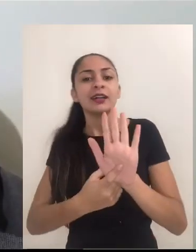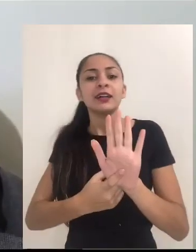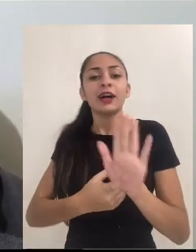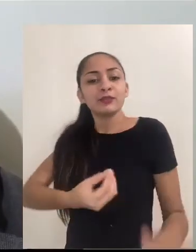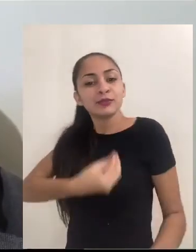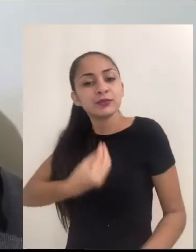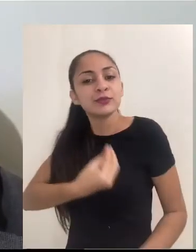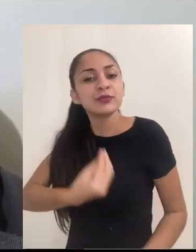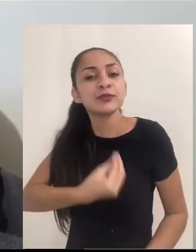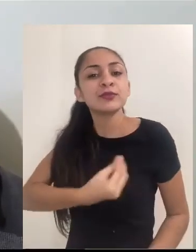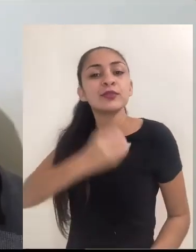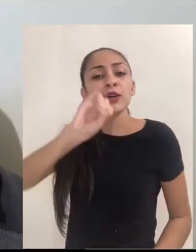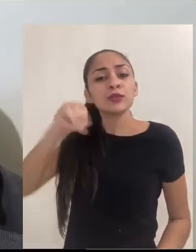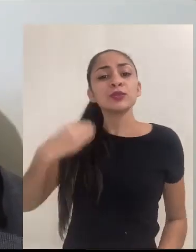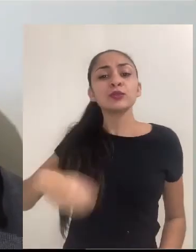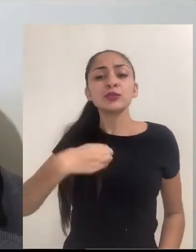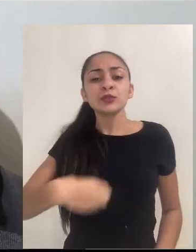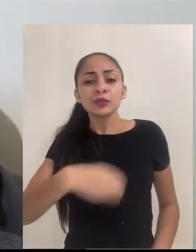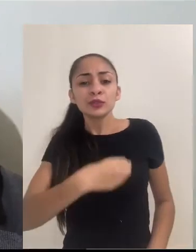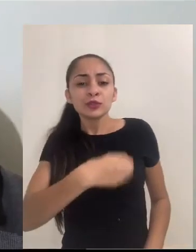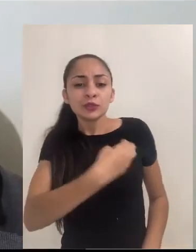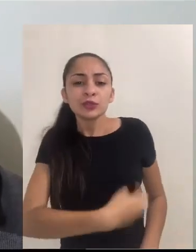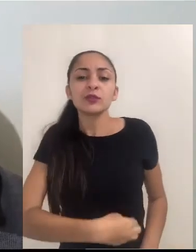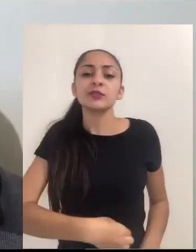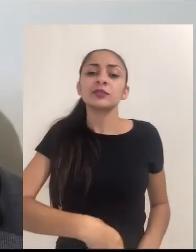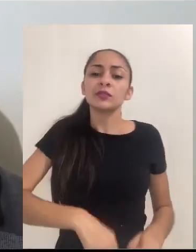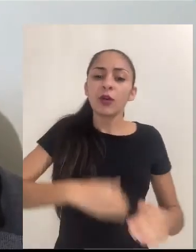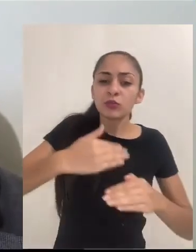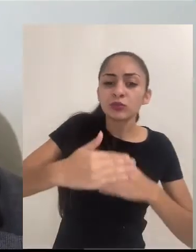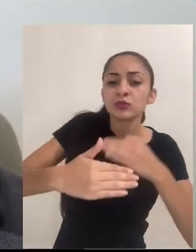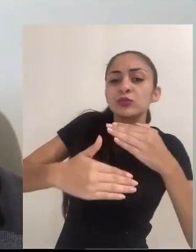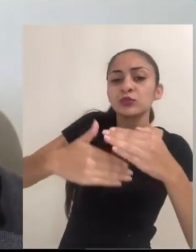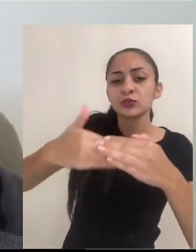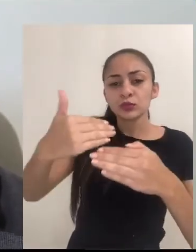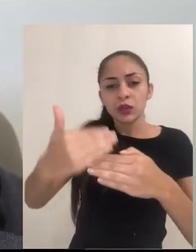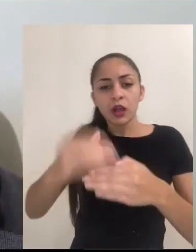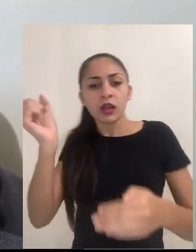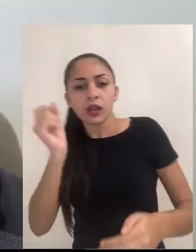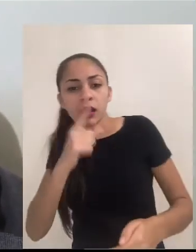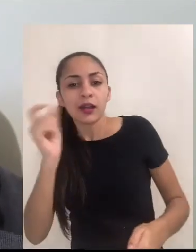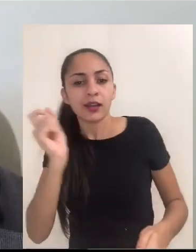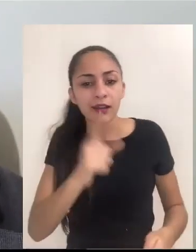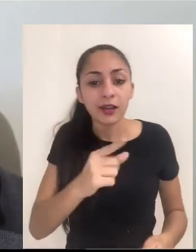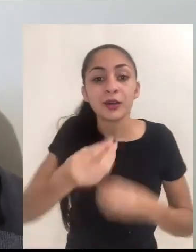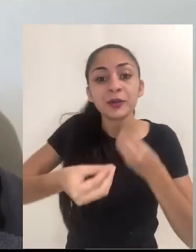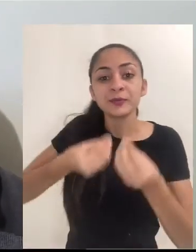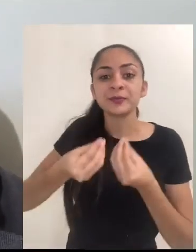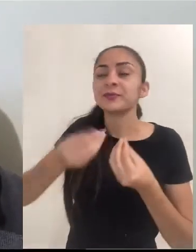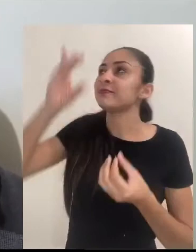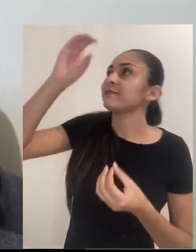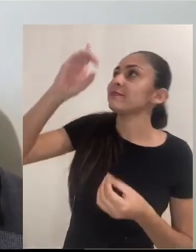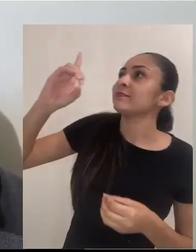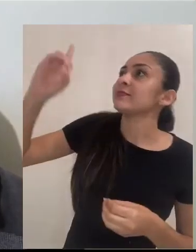guiada por Deus. E José, sabendo disso, humildemente, ao fim da sua história, reconhece perante todos que Deus é o seu